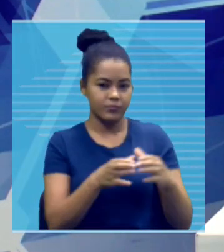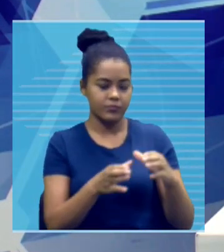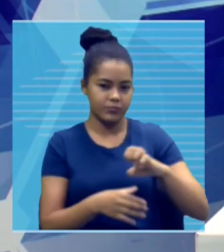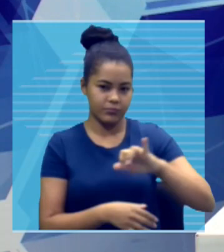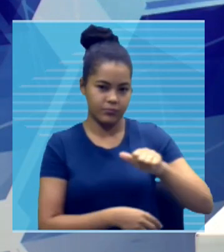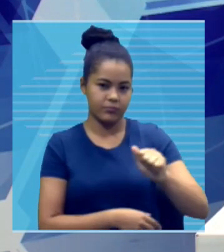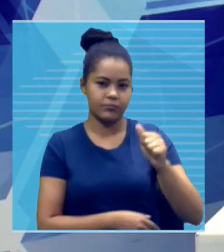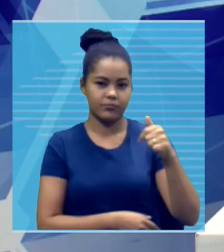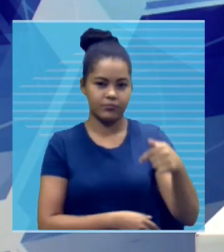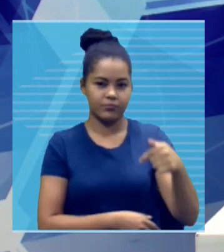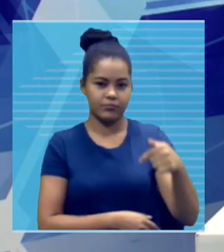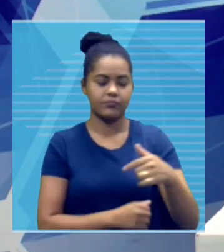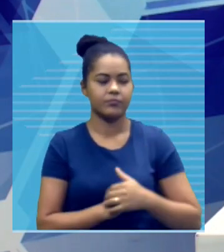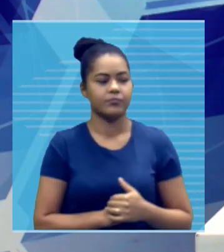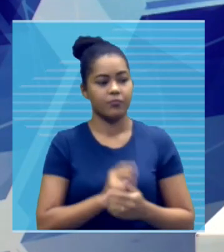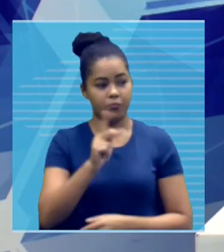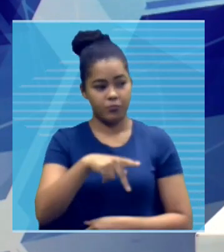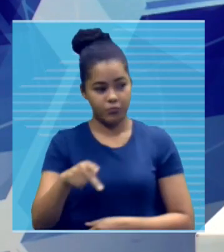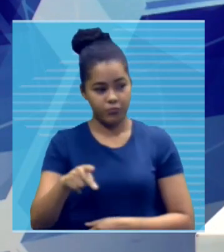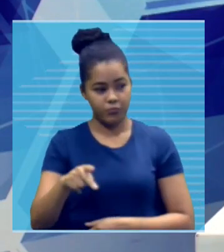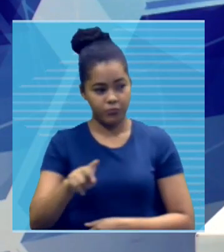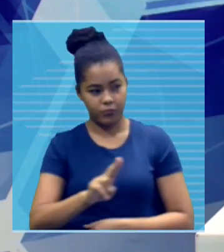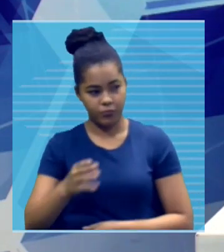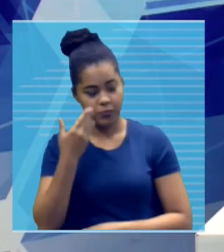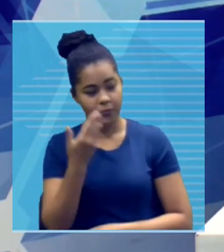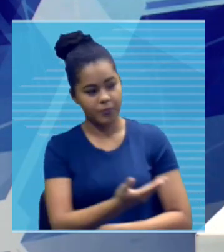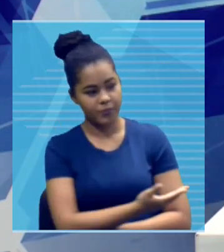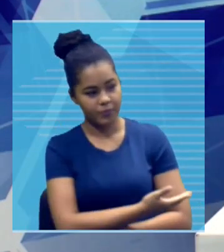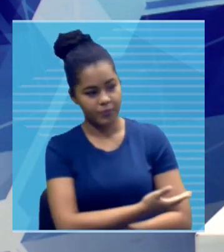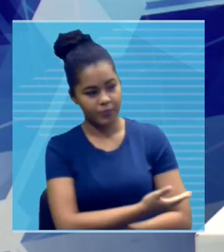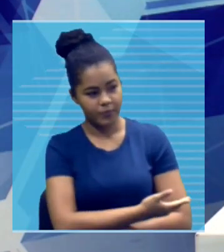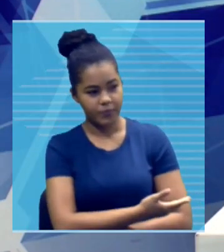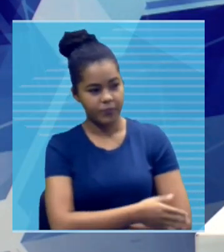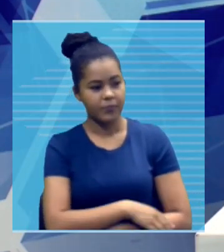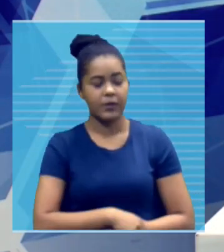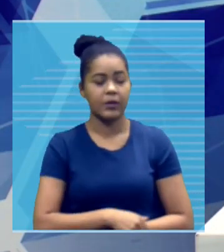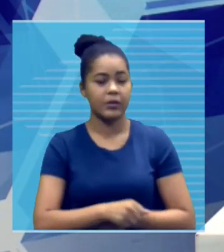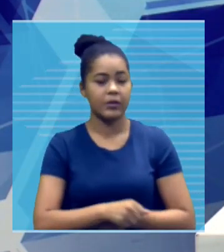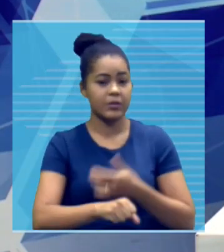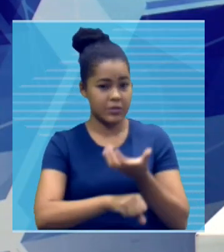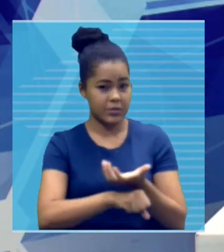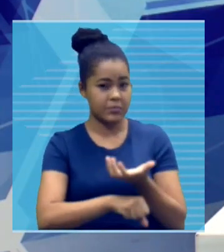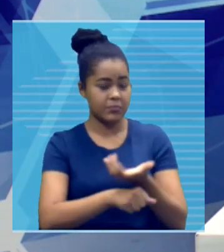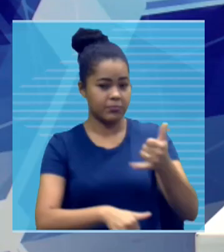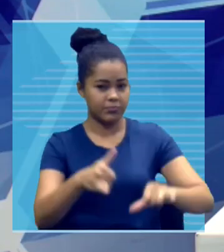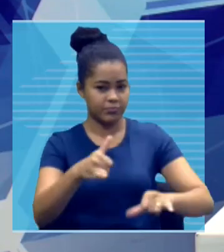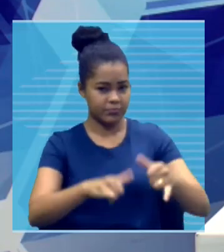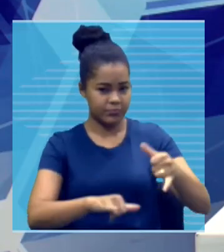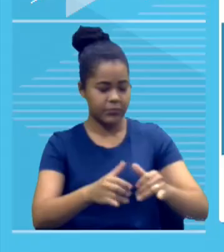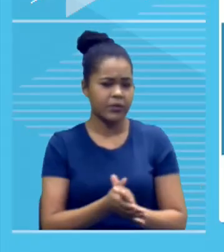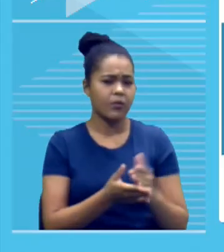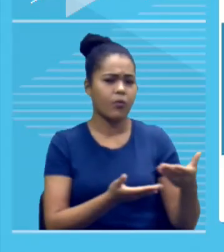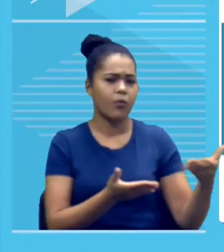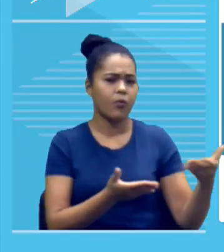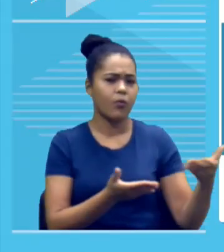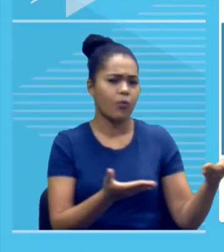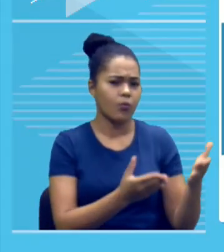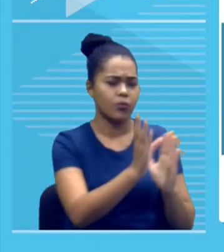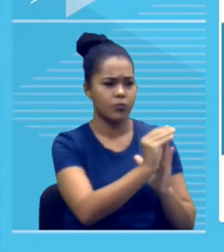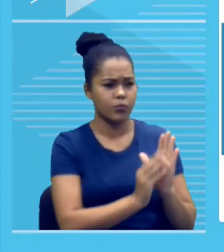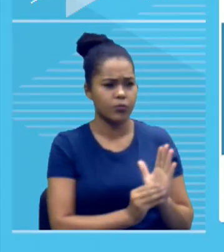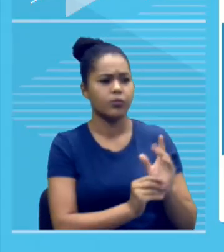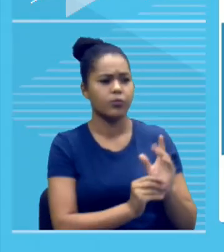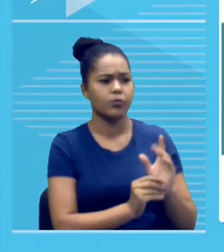Soares, disciplina Química. Hoje nós vamos trabalhar as reações de adição. Na semana passada trabalhamos as reações